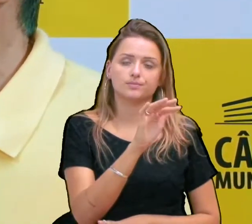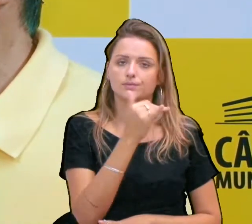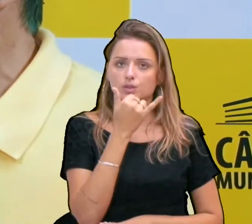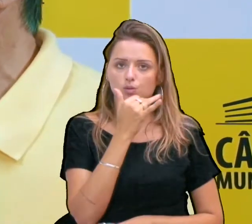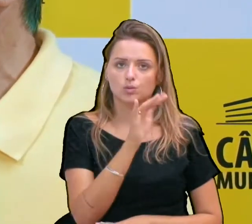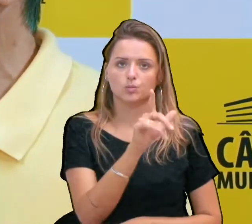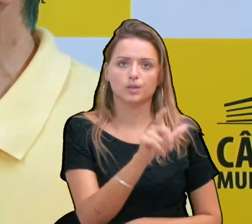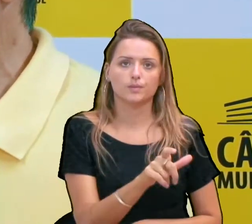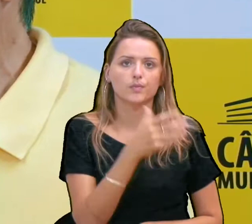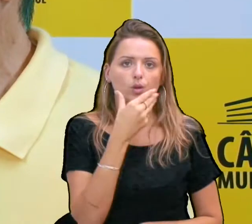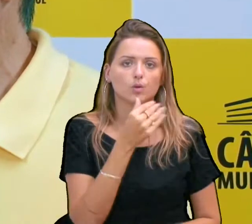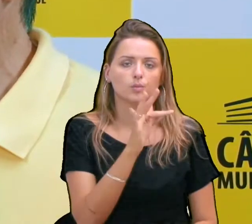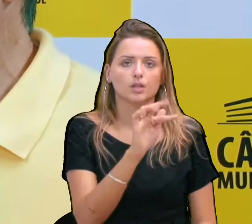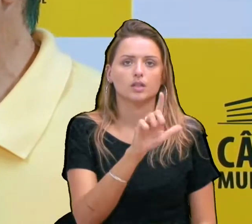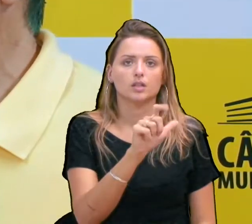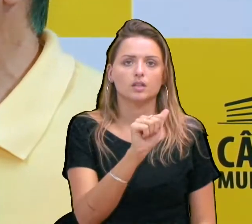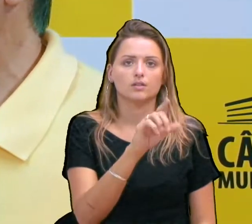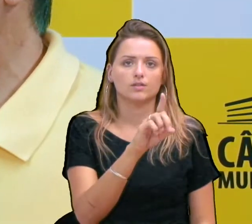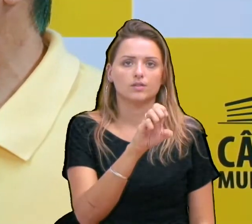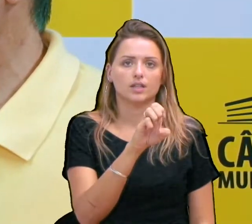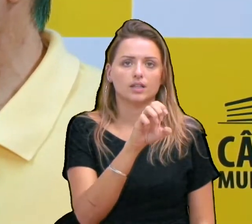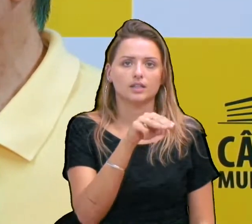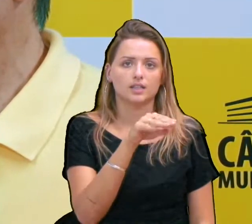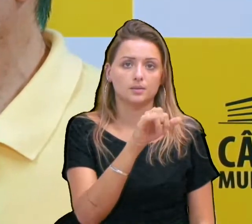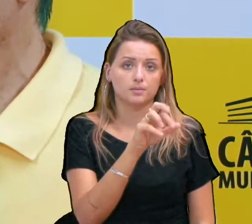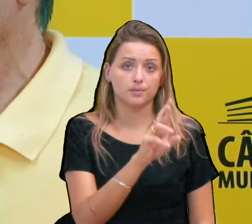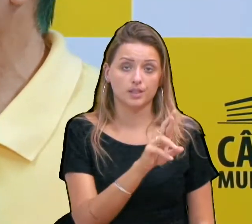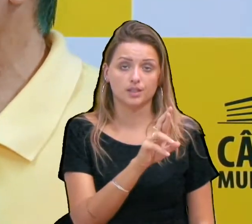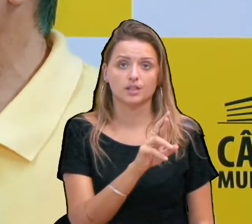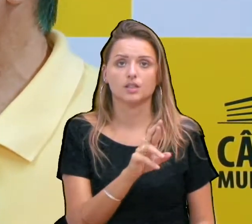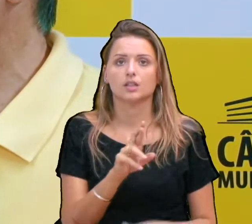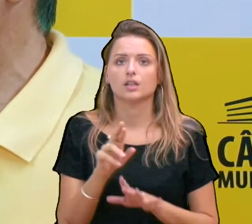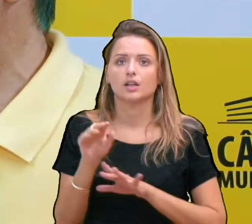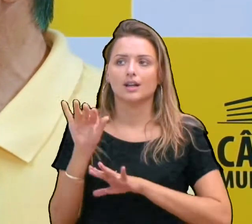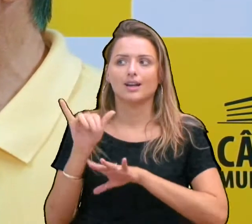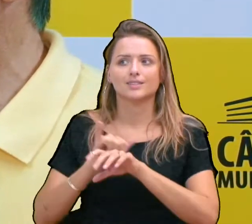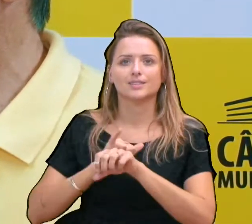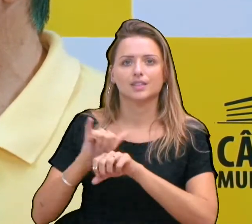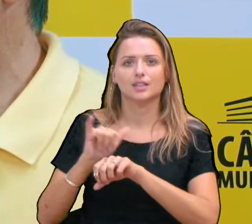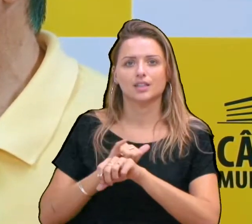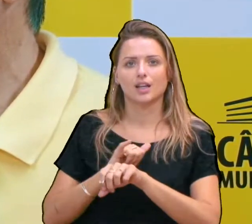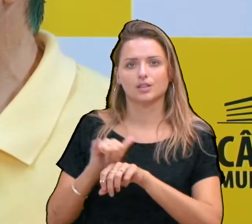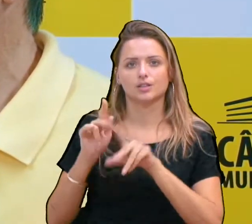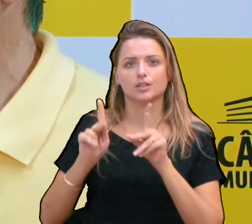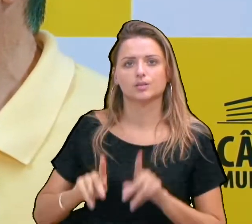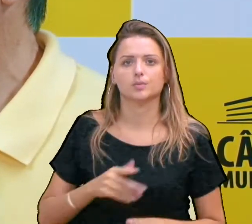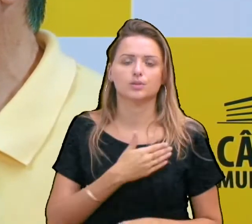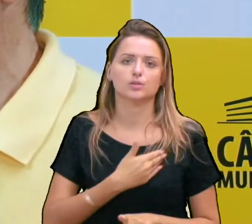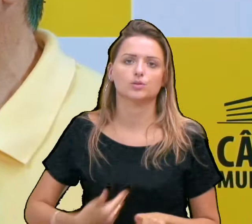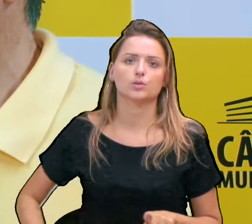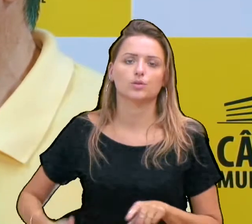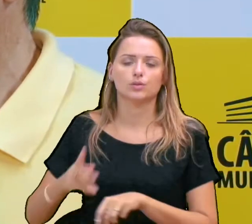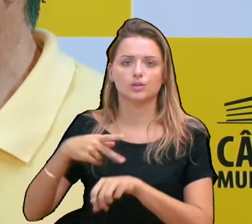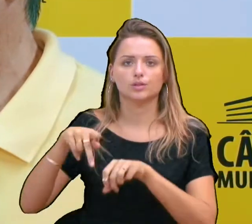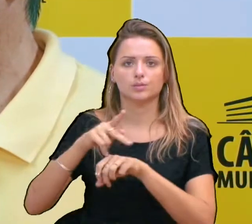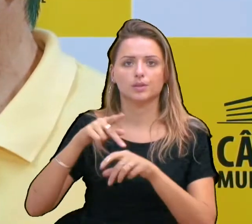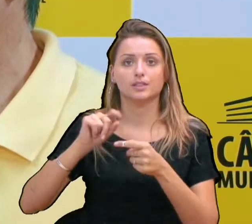nos surpreende a manobra que os mandatários desse país vieram